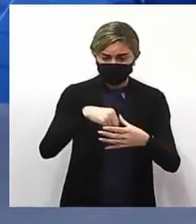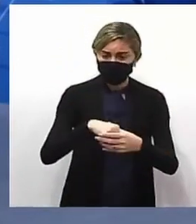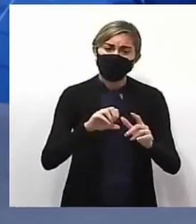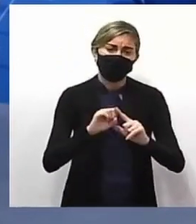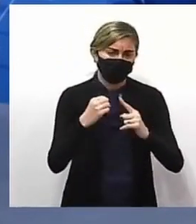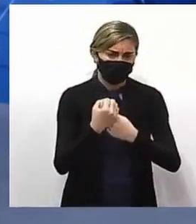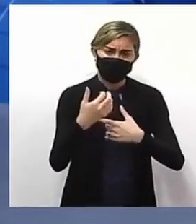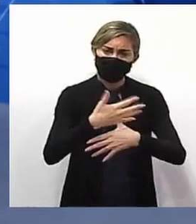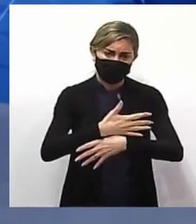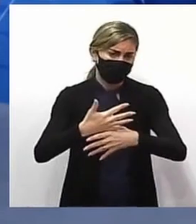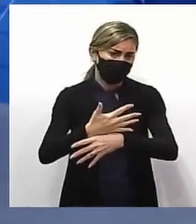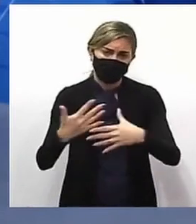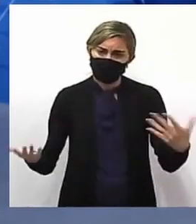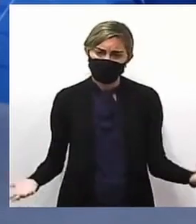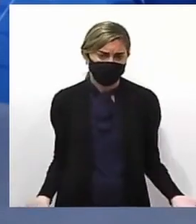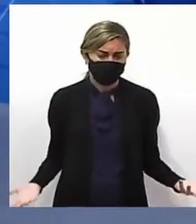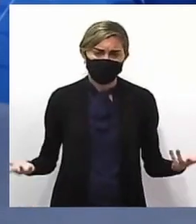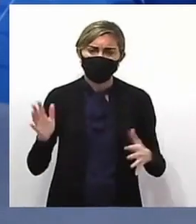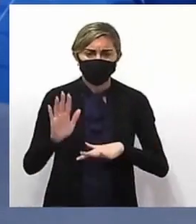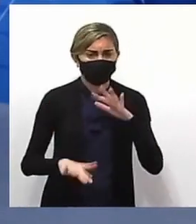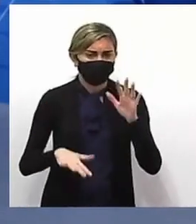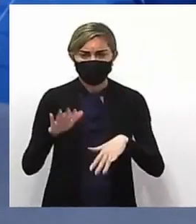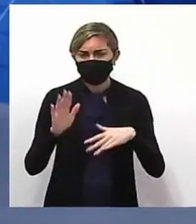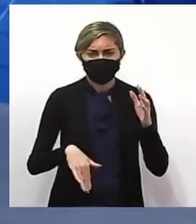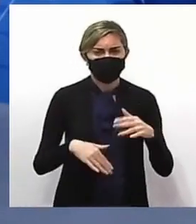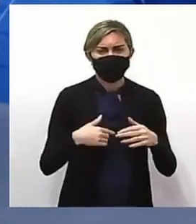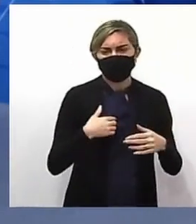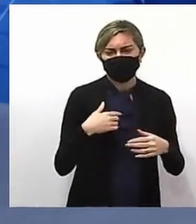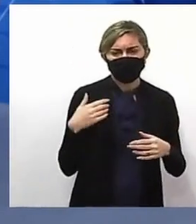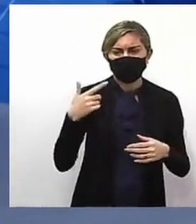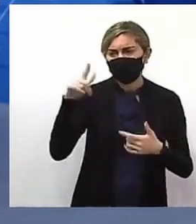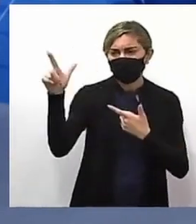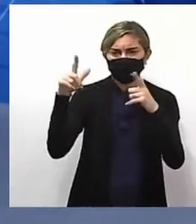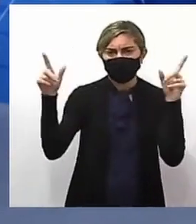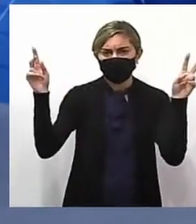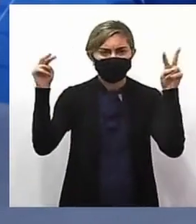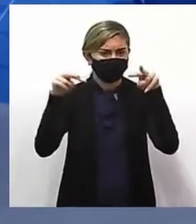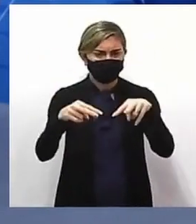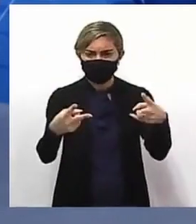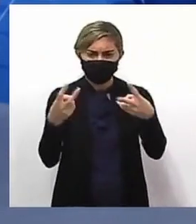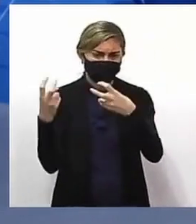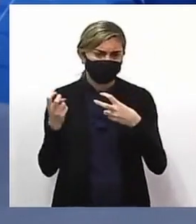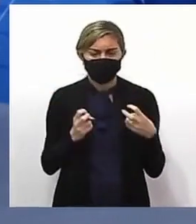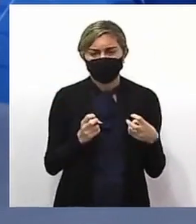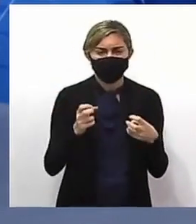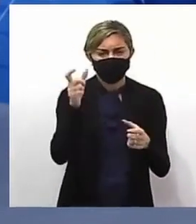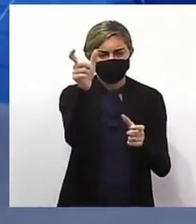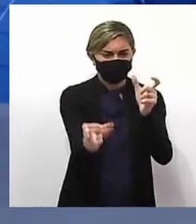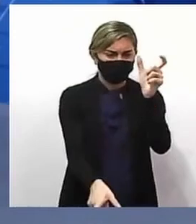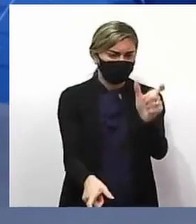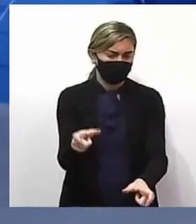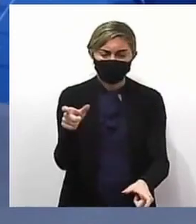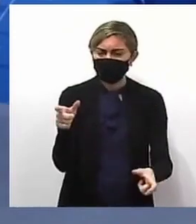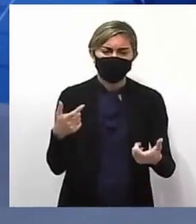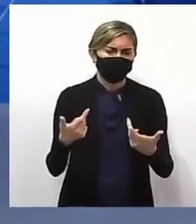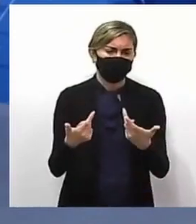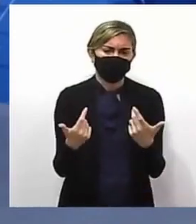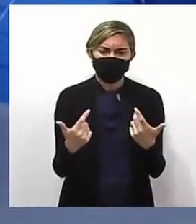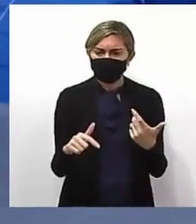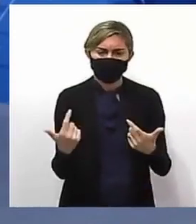contexto de cidade que muitas vezes acaba não sendo acessado por outras pessoas, ou esses sujeitos acabam não